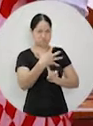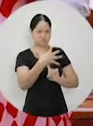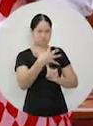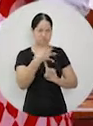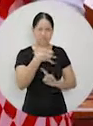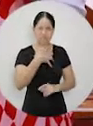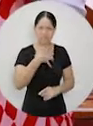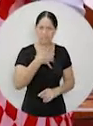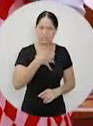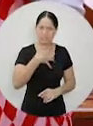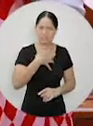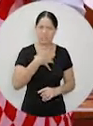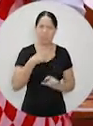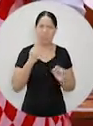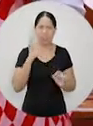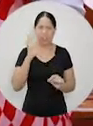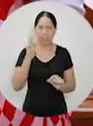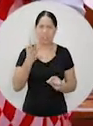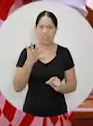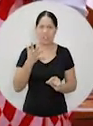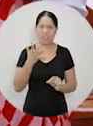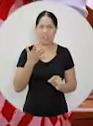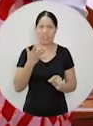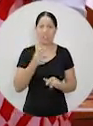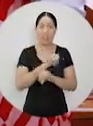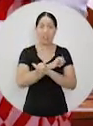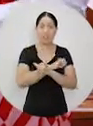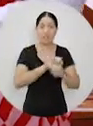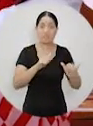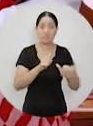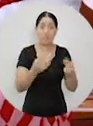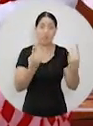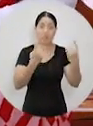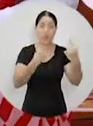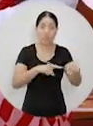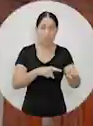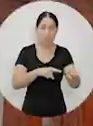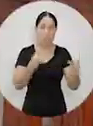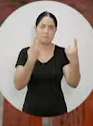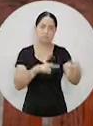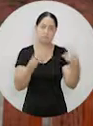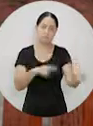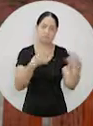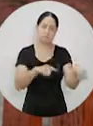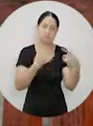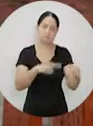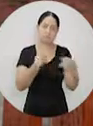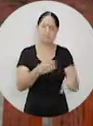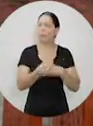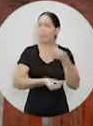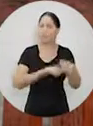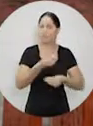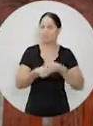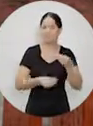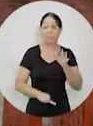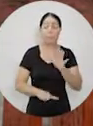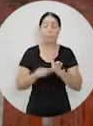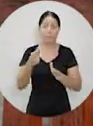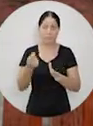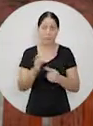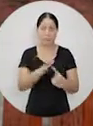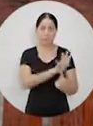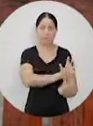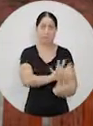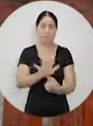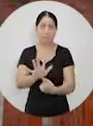ou publicada, ele tende a desqualificar o discurso do jornalista e atacá-lo. E como ele faz isso? Primeiro,